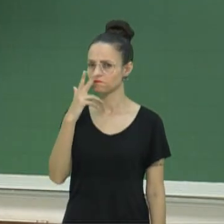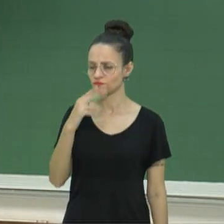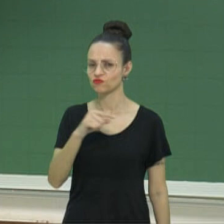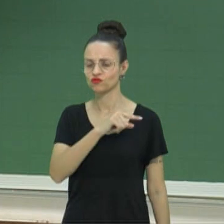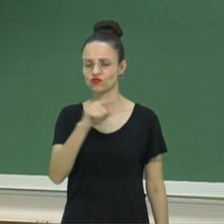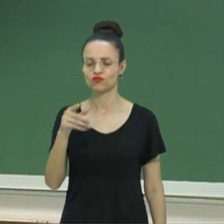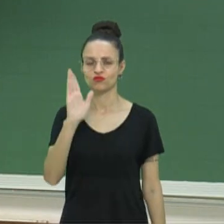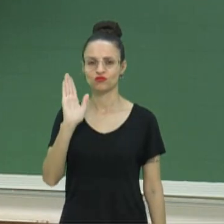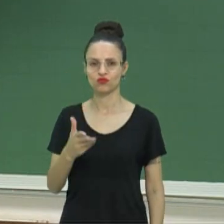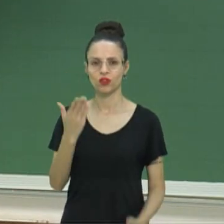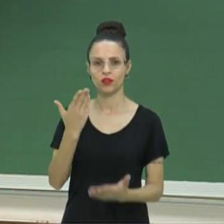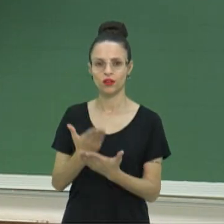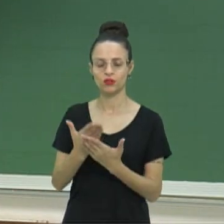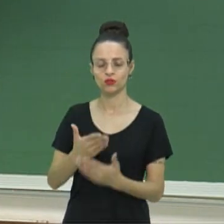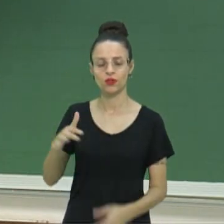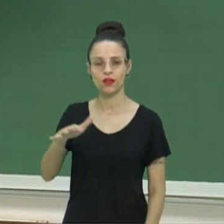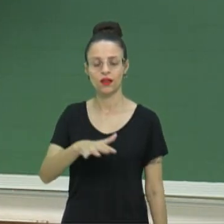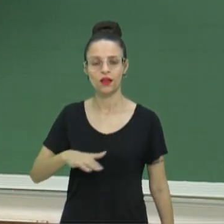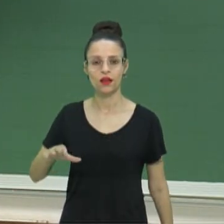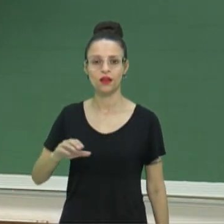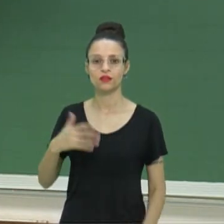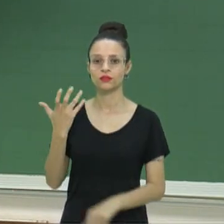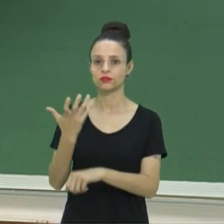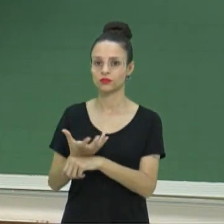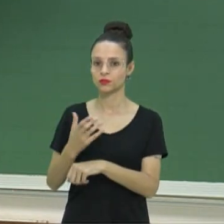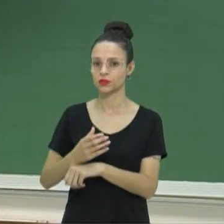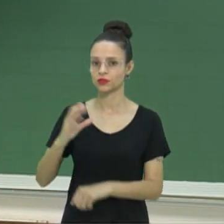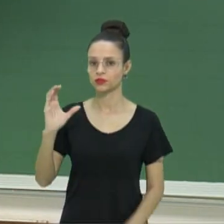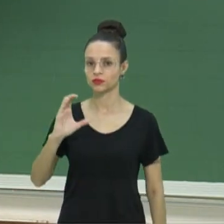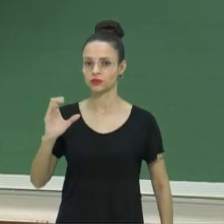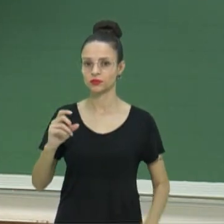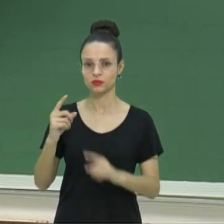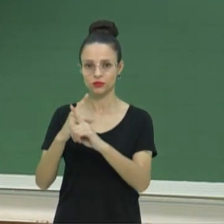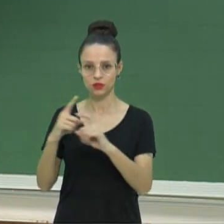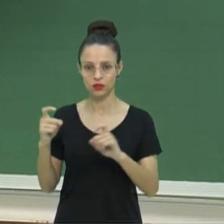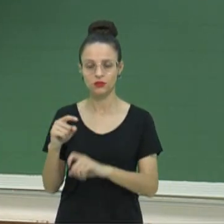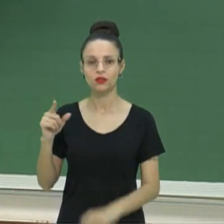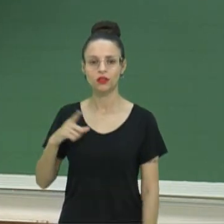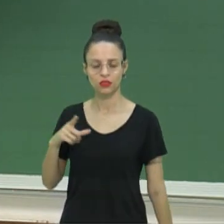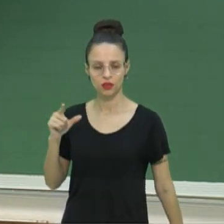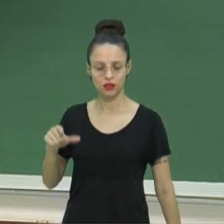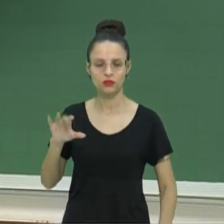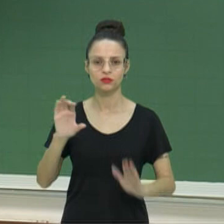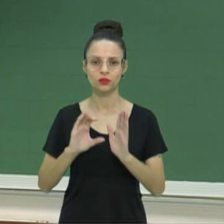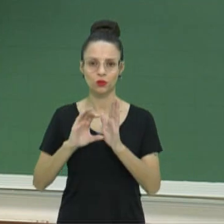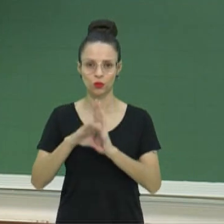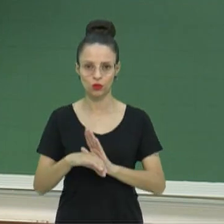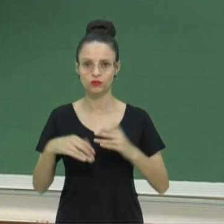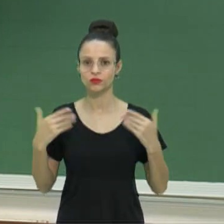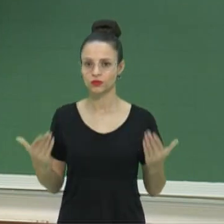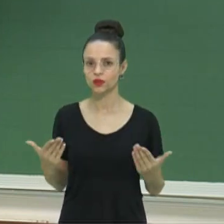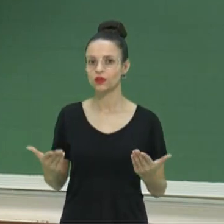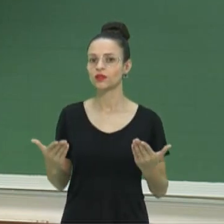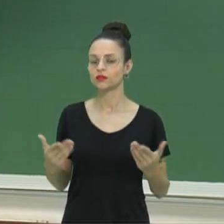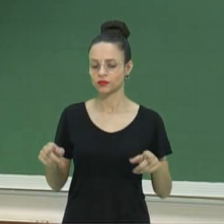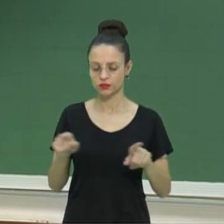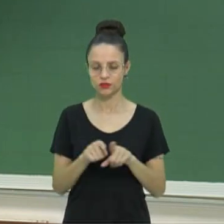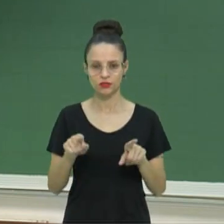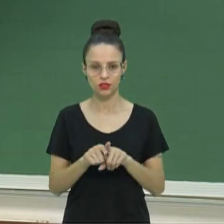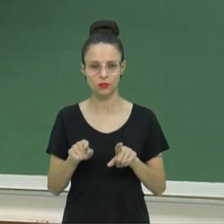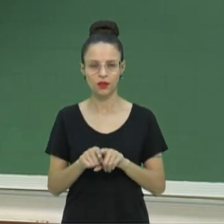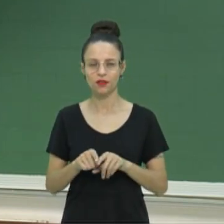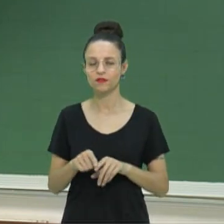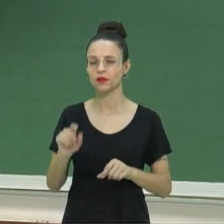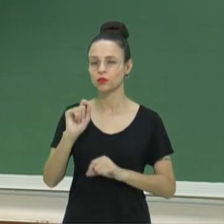trabalharam dentro da disciplina de ciências. Então, dentro da disciplina de ciências, há esse conceito, há esse trabalho. Então, nós vamos também dar uma